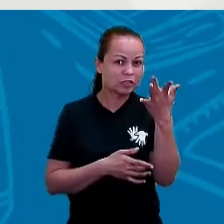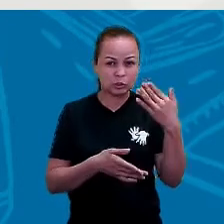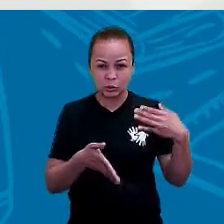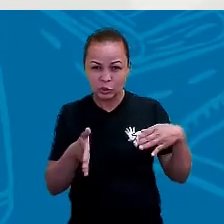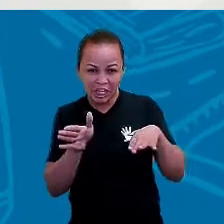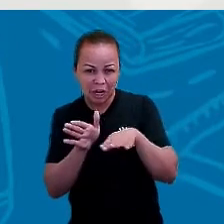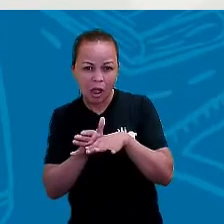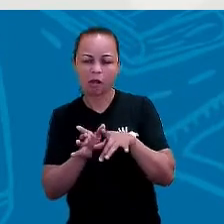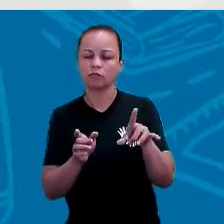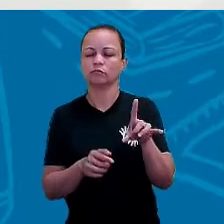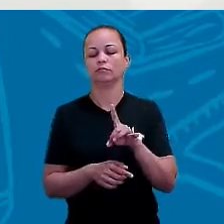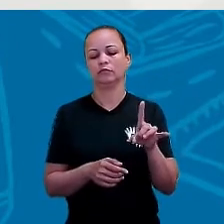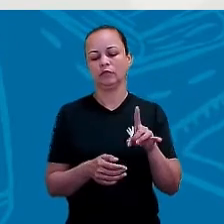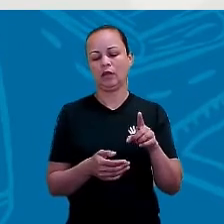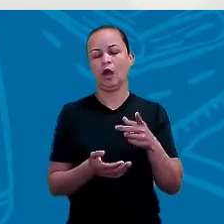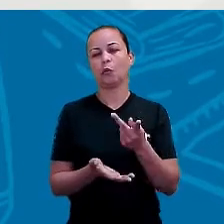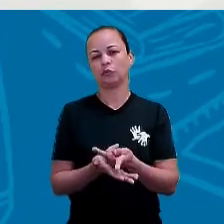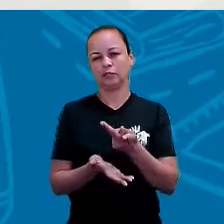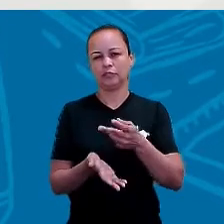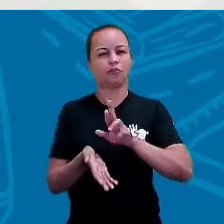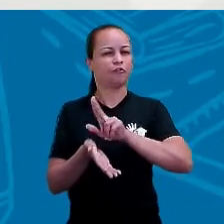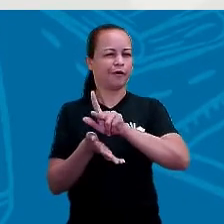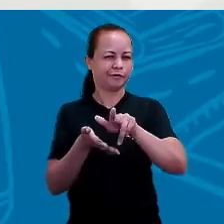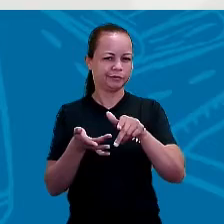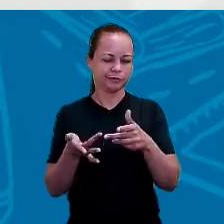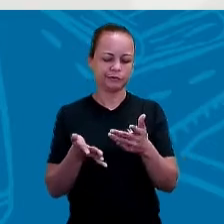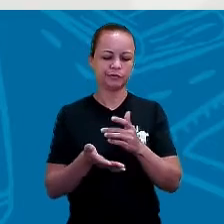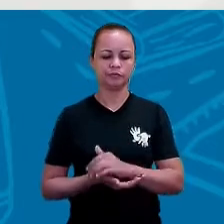gritar, não. Houve várias coisinhas, viu?